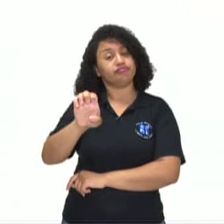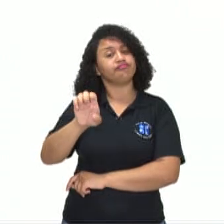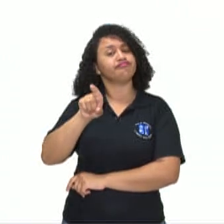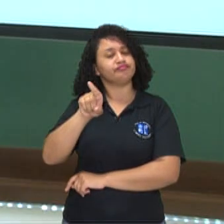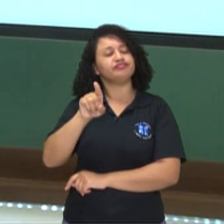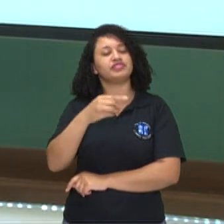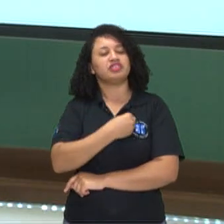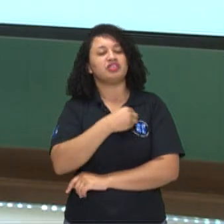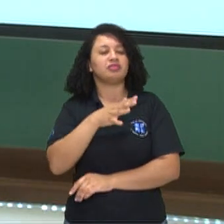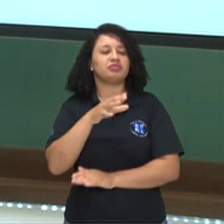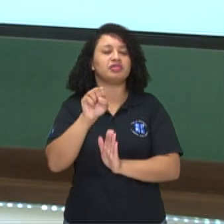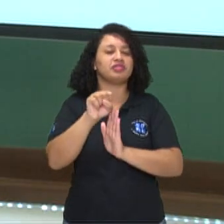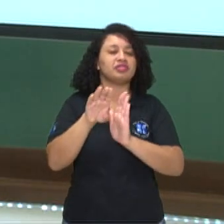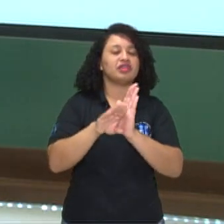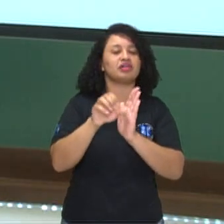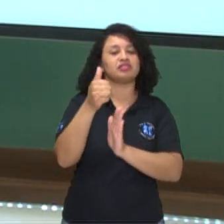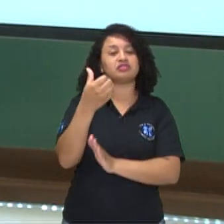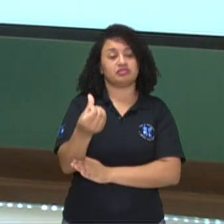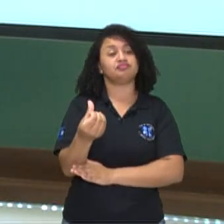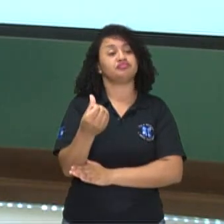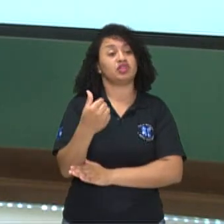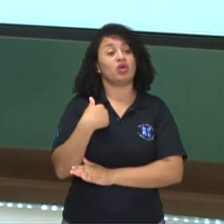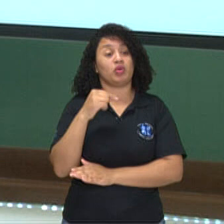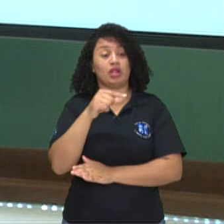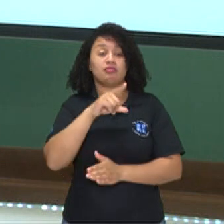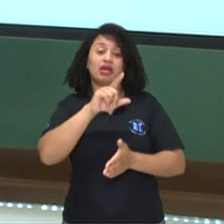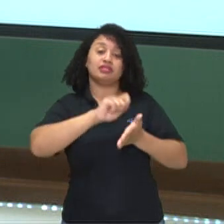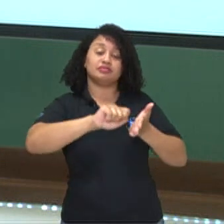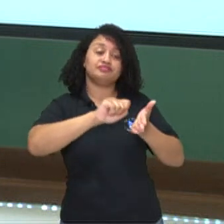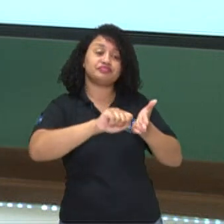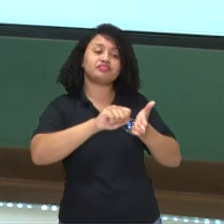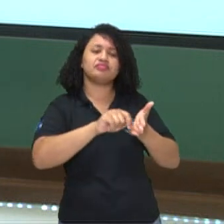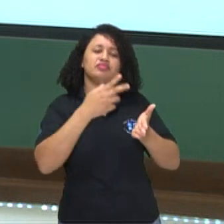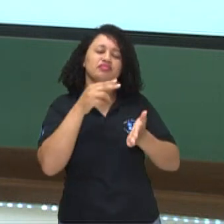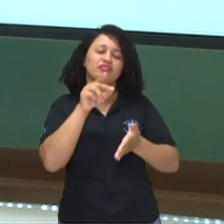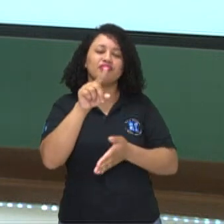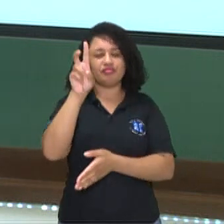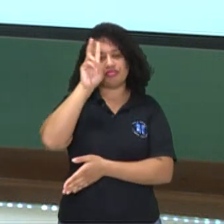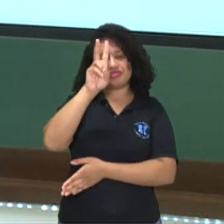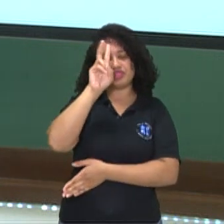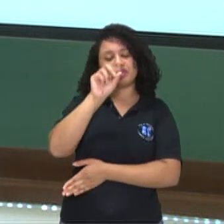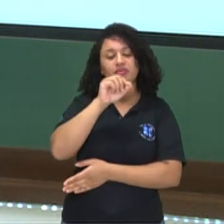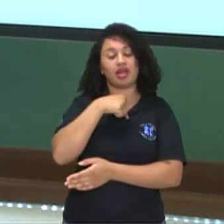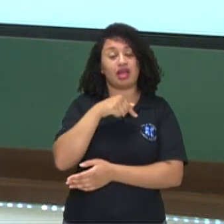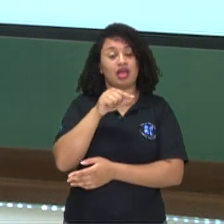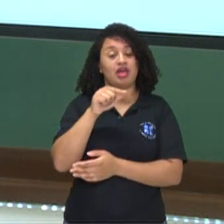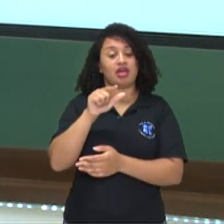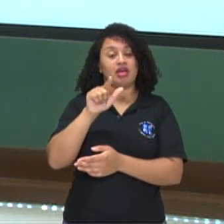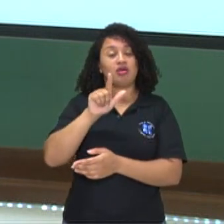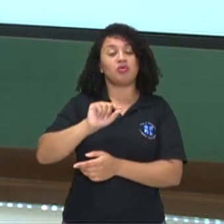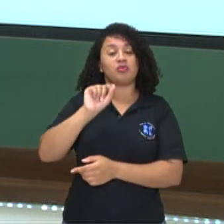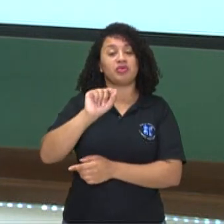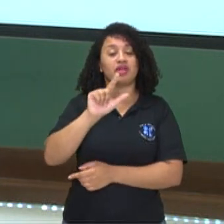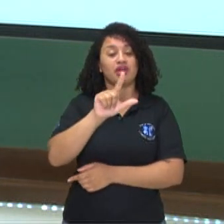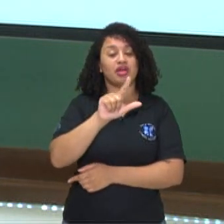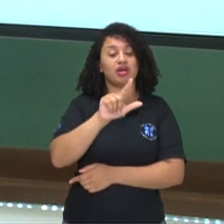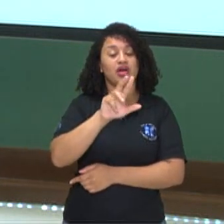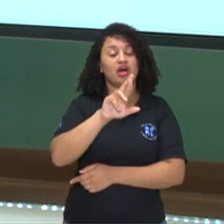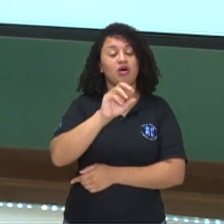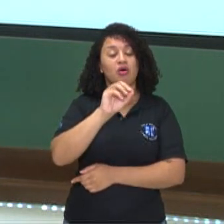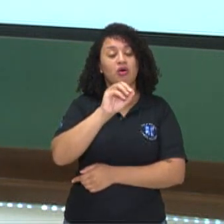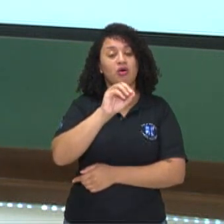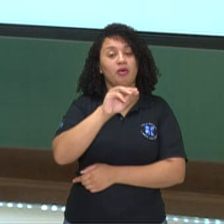suas peças mais conhecidas, acredito que você vai lembrar, Romeu e Julieta, uma obra carregada, né,